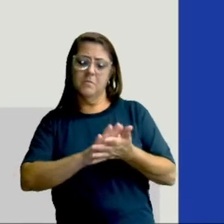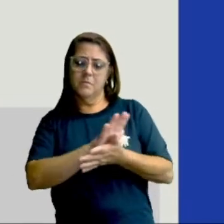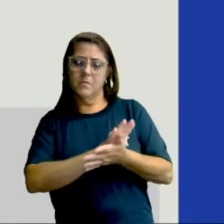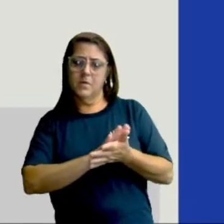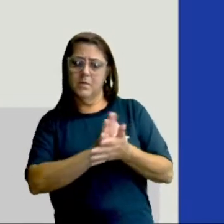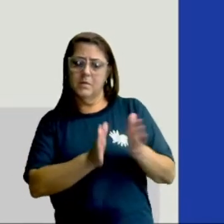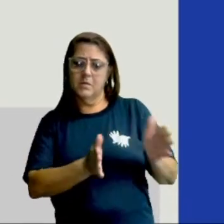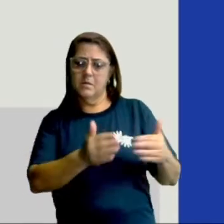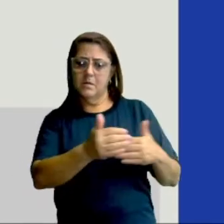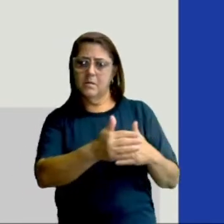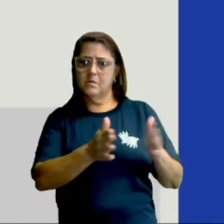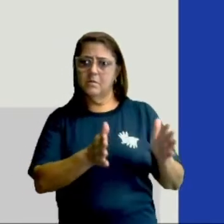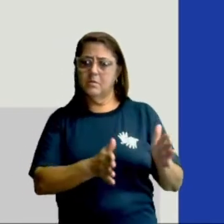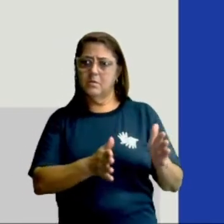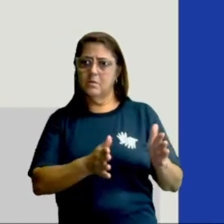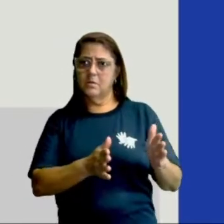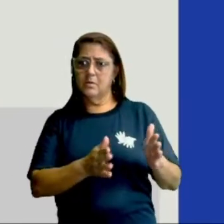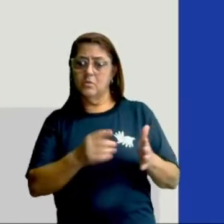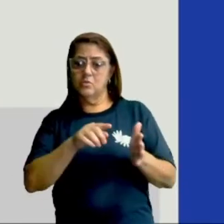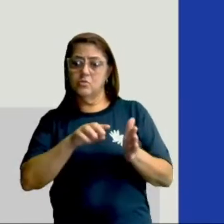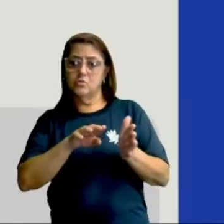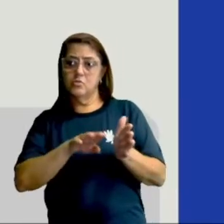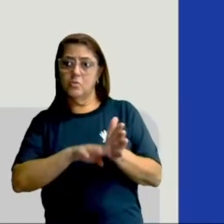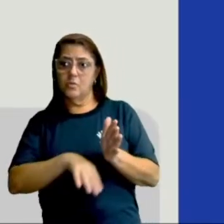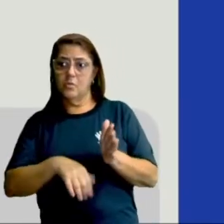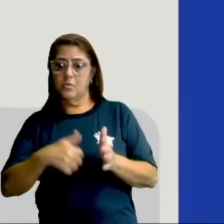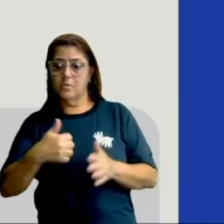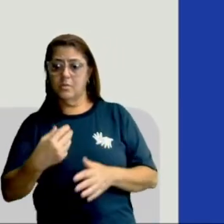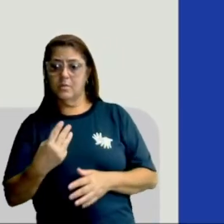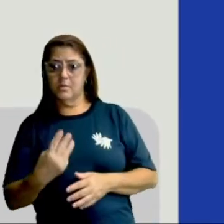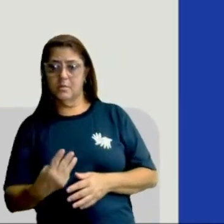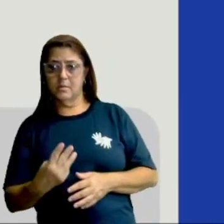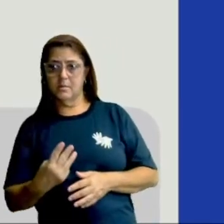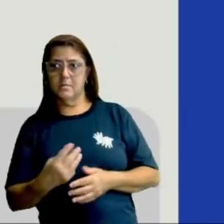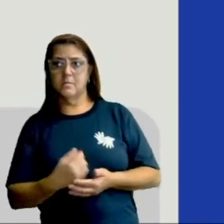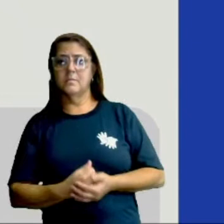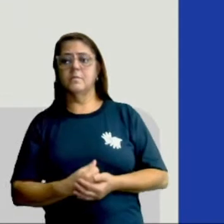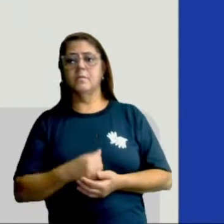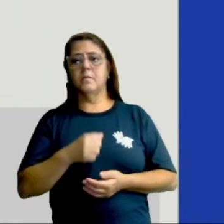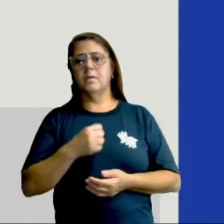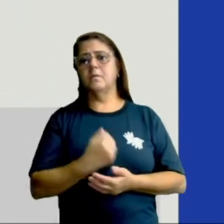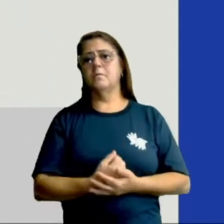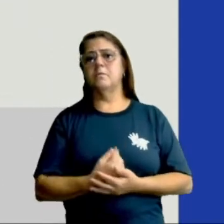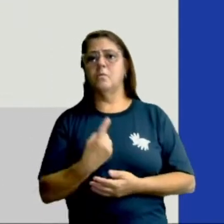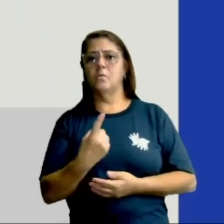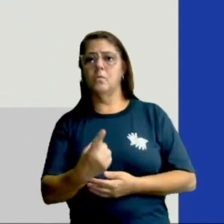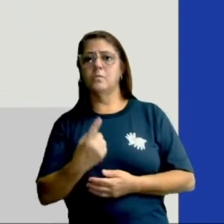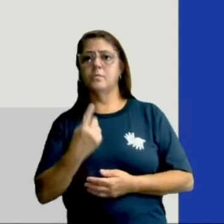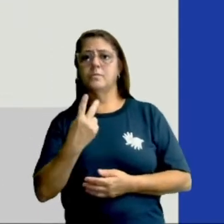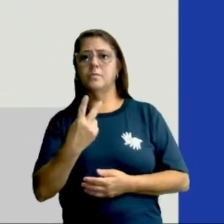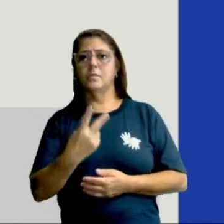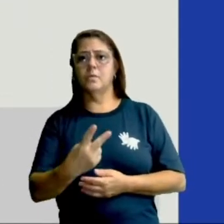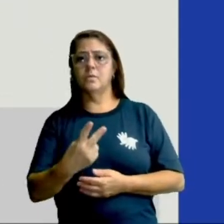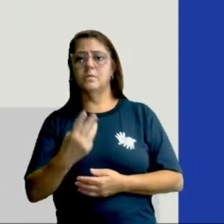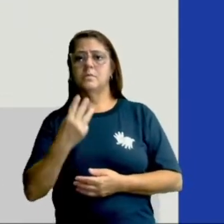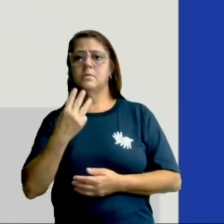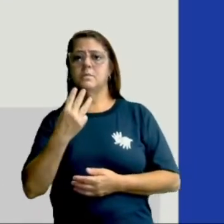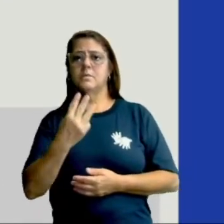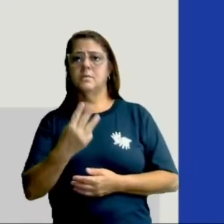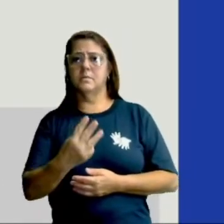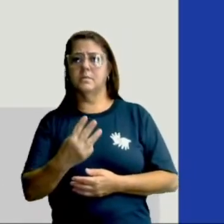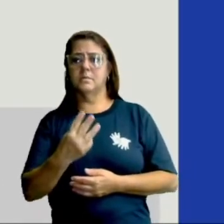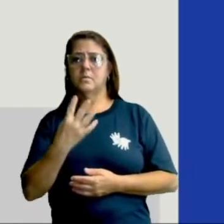caixa, sobraram apenas 13. Então, vamos aqui colocar os 13. 1,